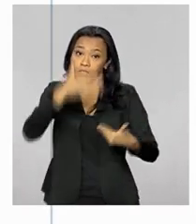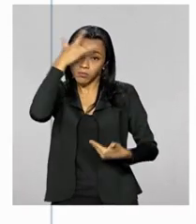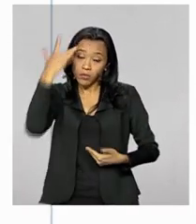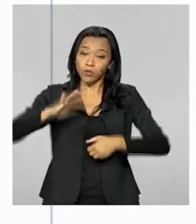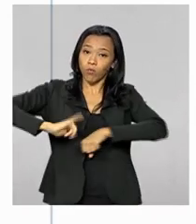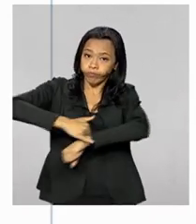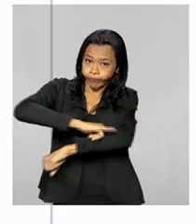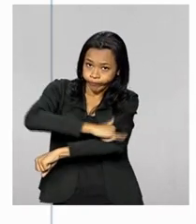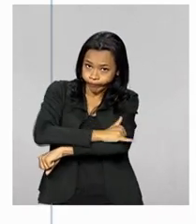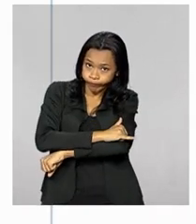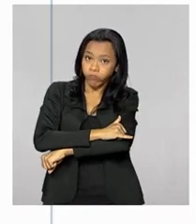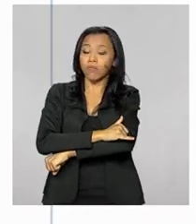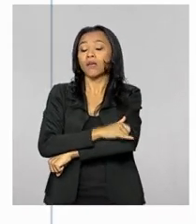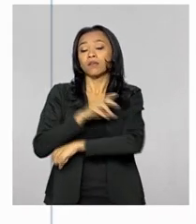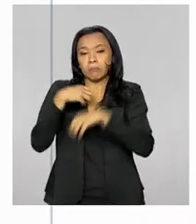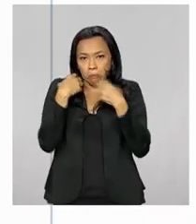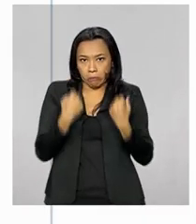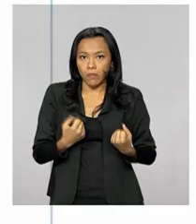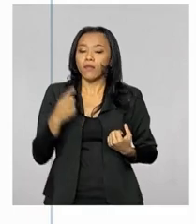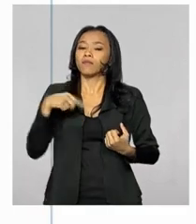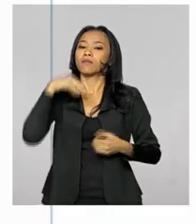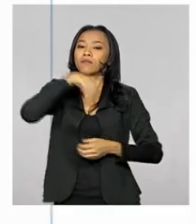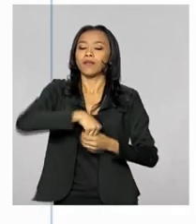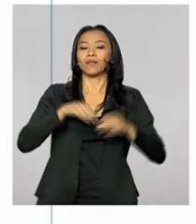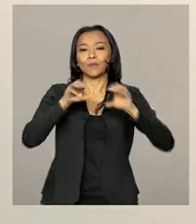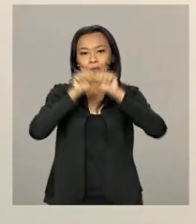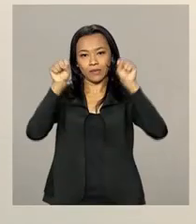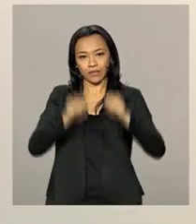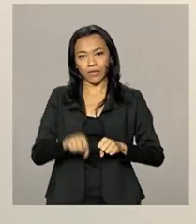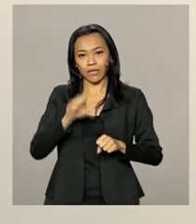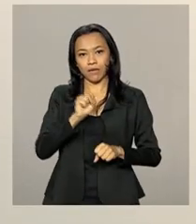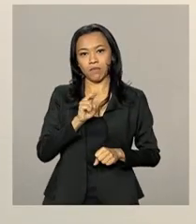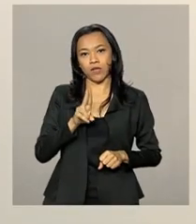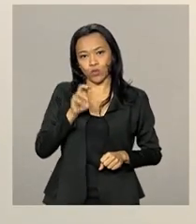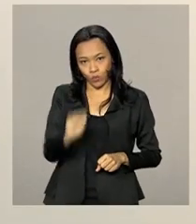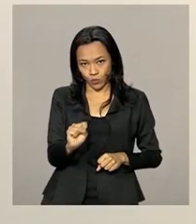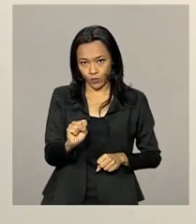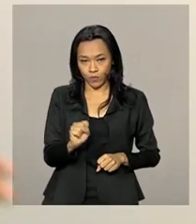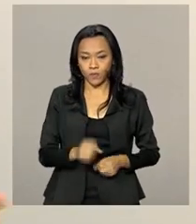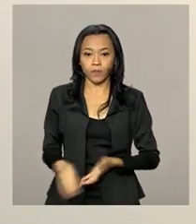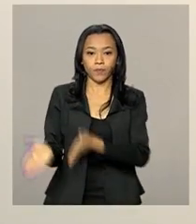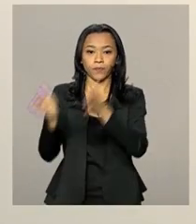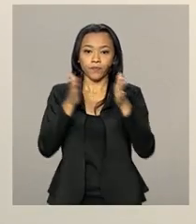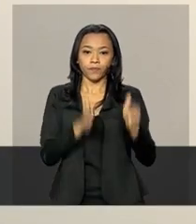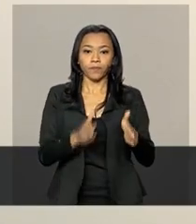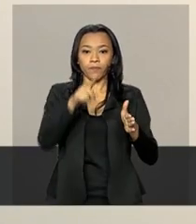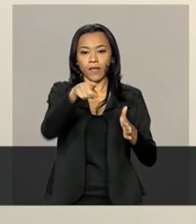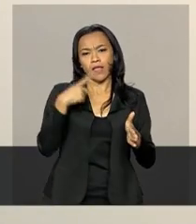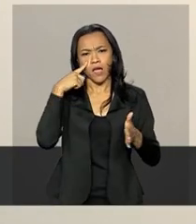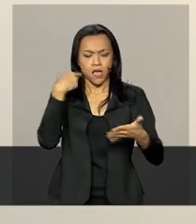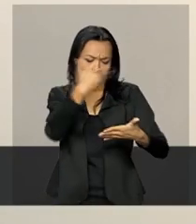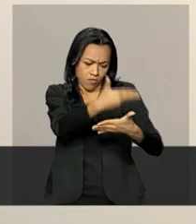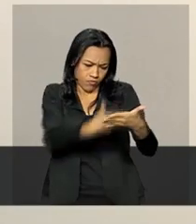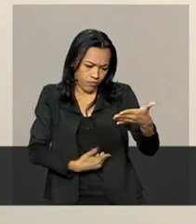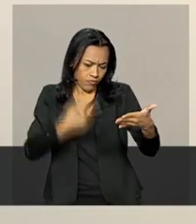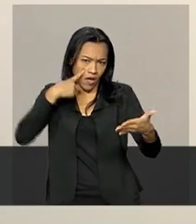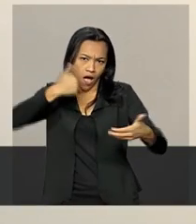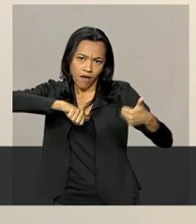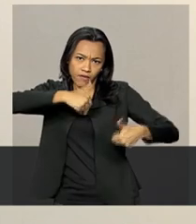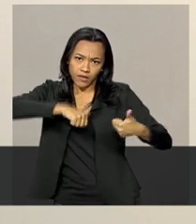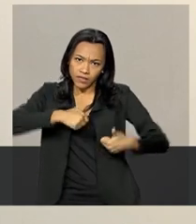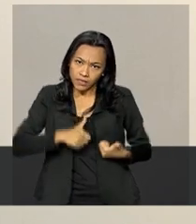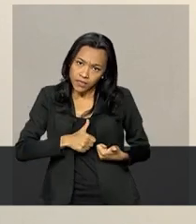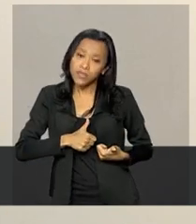sobrepeso e obesidade no Sistema Único de Saúde. A partir desses subsídios, avalia quais